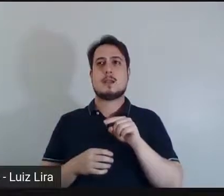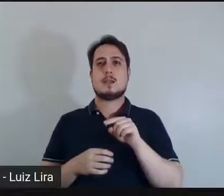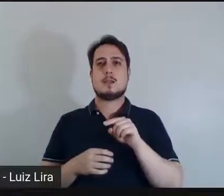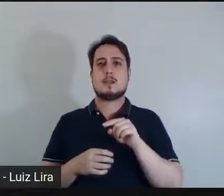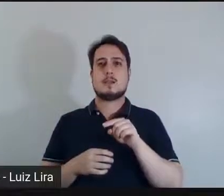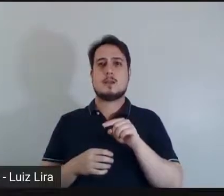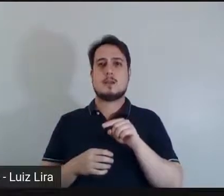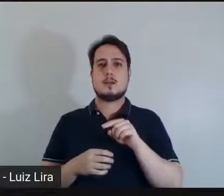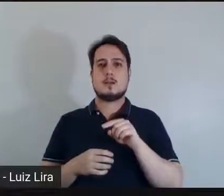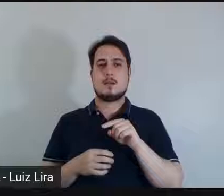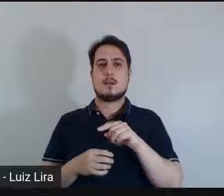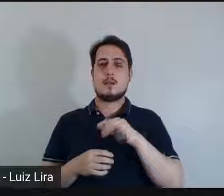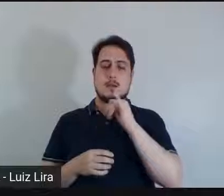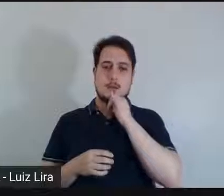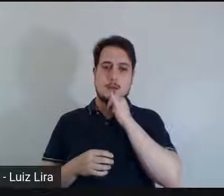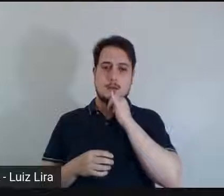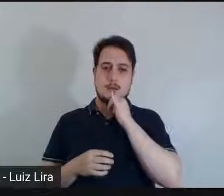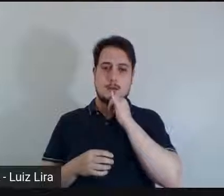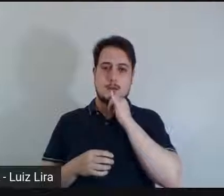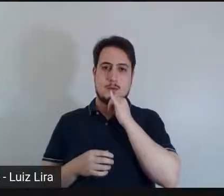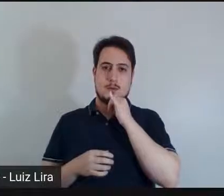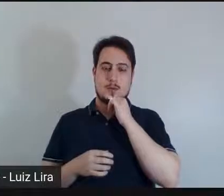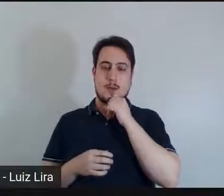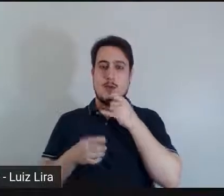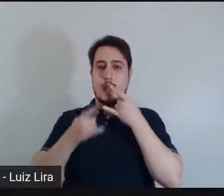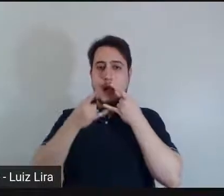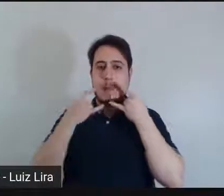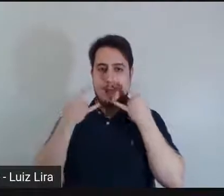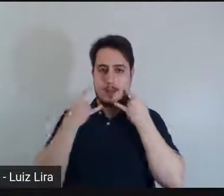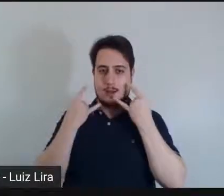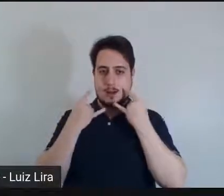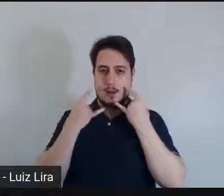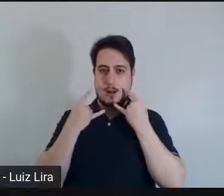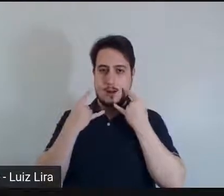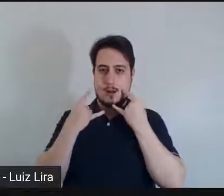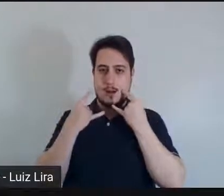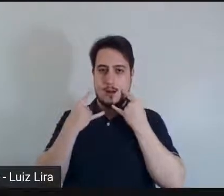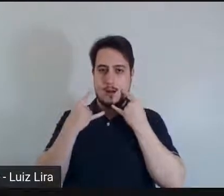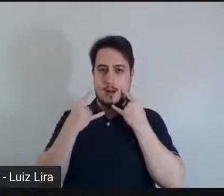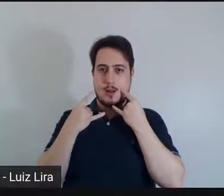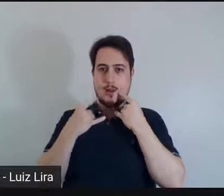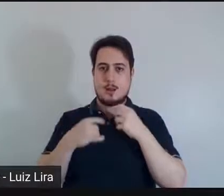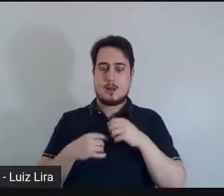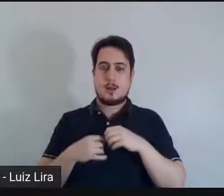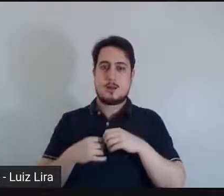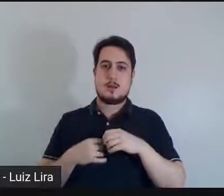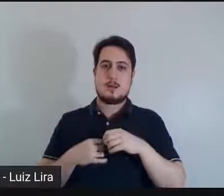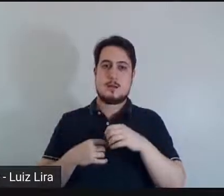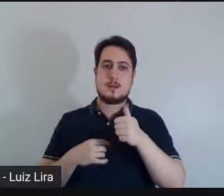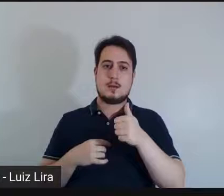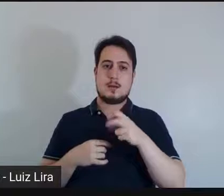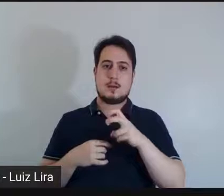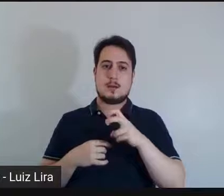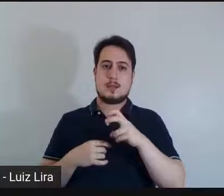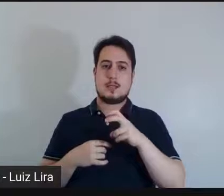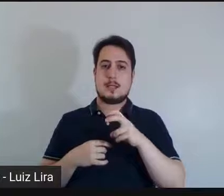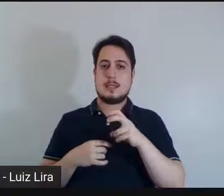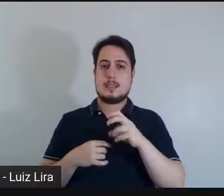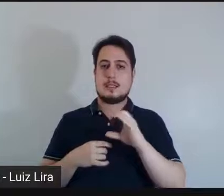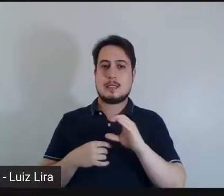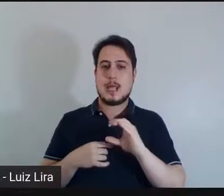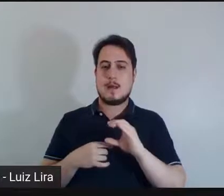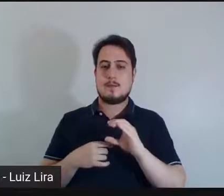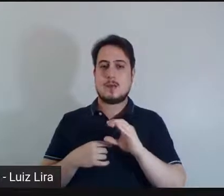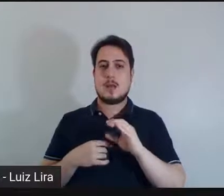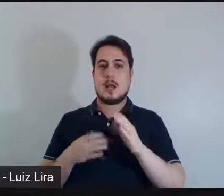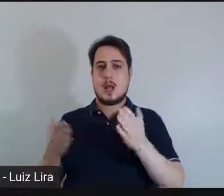o exemplo da máscara. A máscara, ela era quanto? A gente já comprou a menos de 10 centavos. E